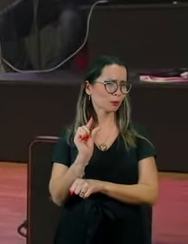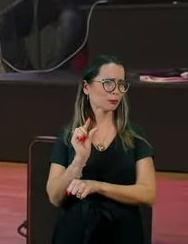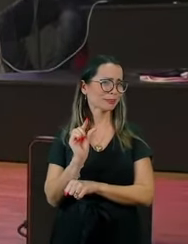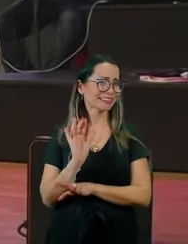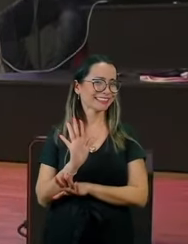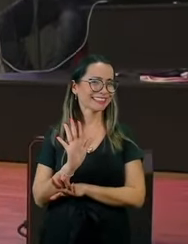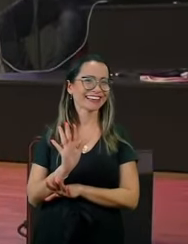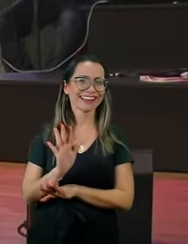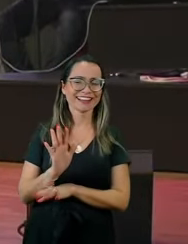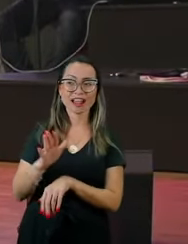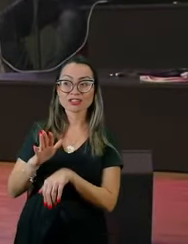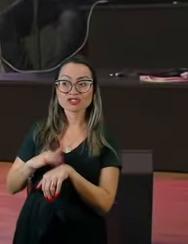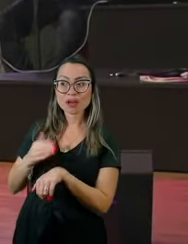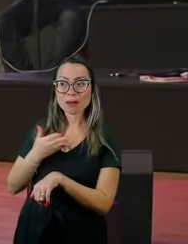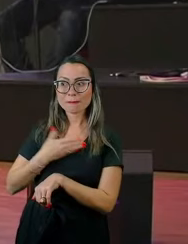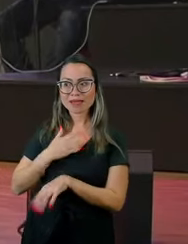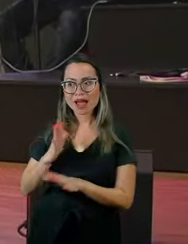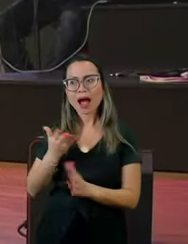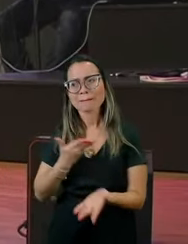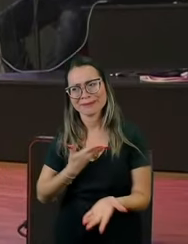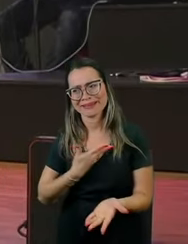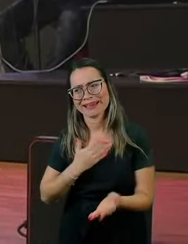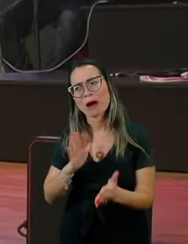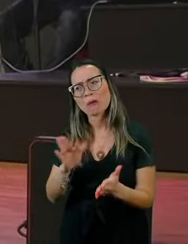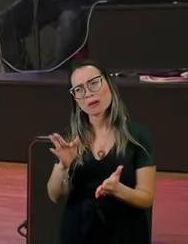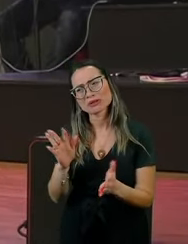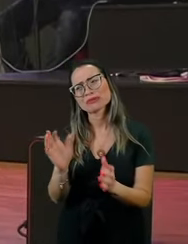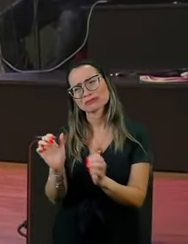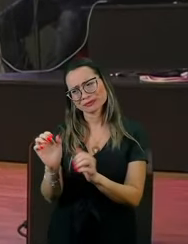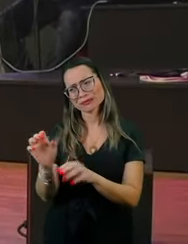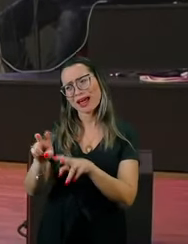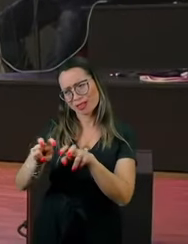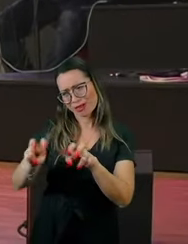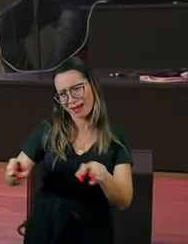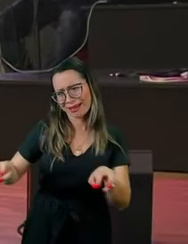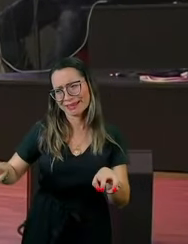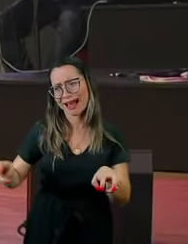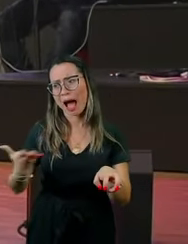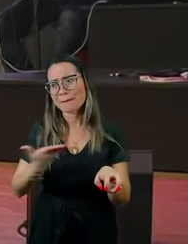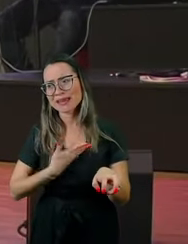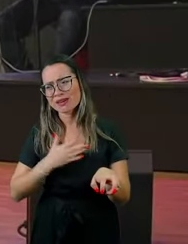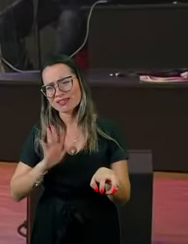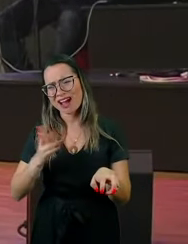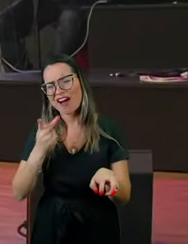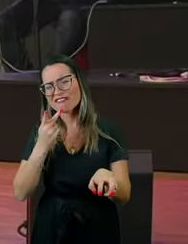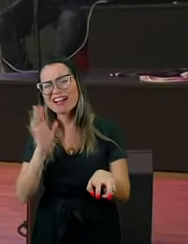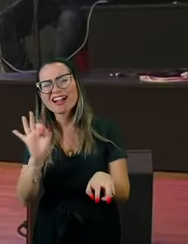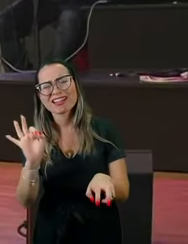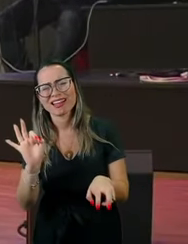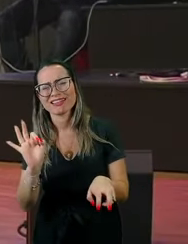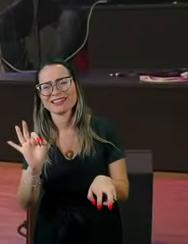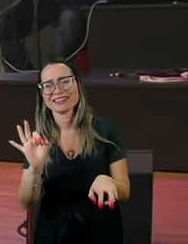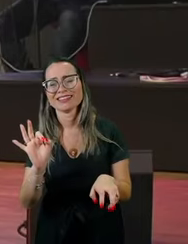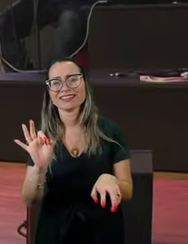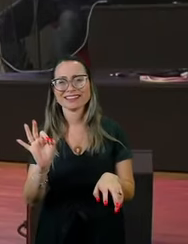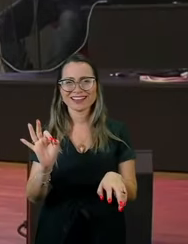Ela chama a amiga e diz assim, amiga, quando você estiver numa mesa, não fala isso. Ela vai adaptar. Quando essa amiga sai e o grupo